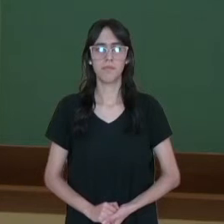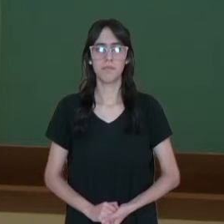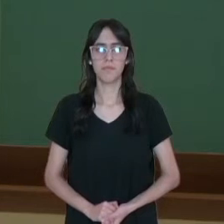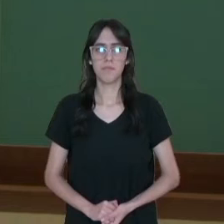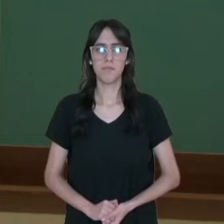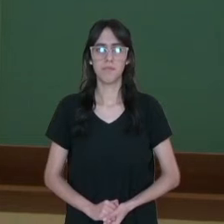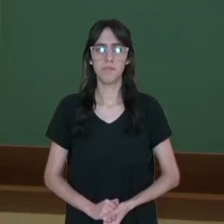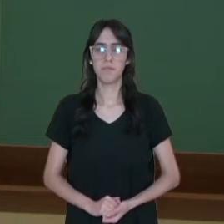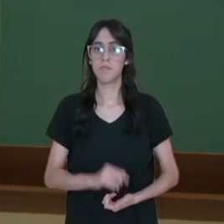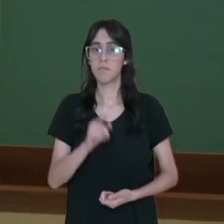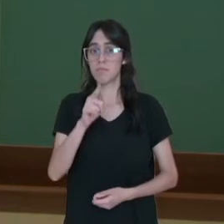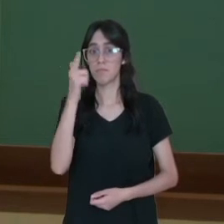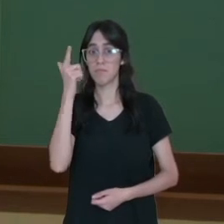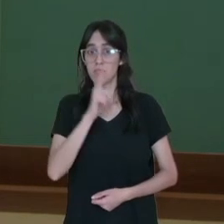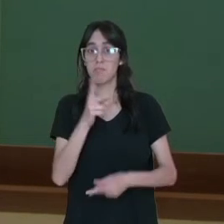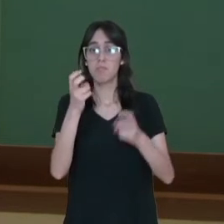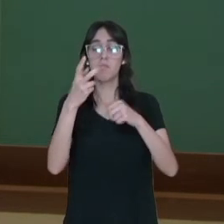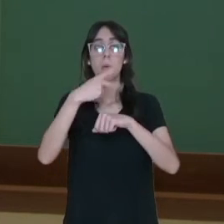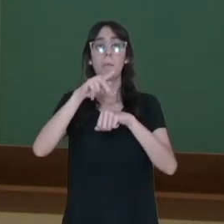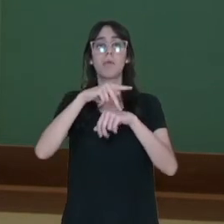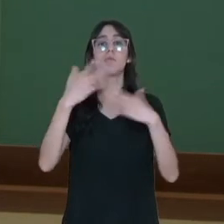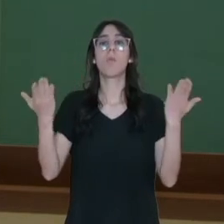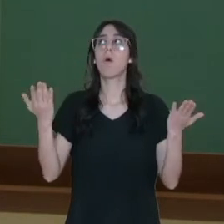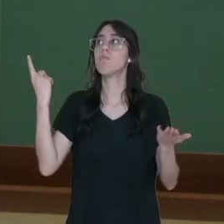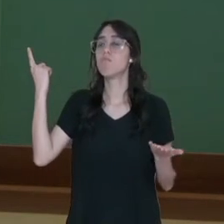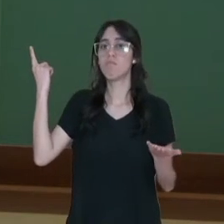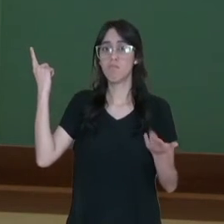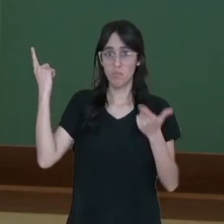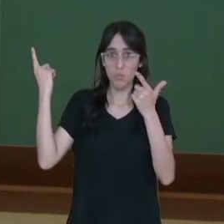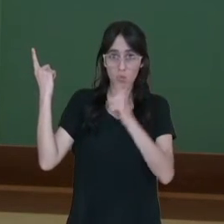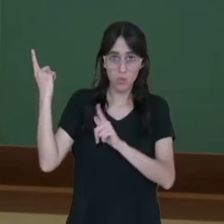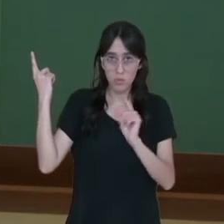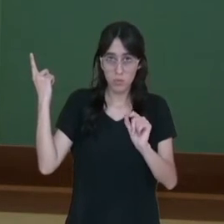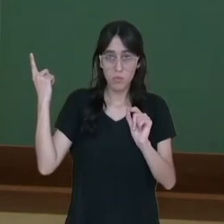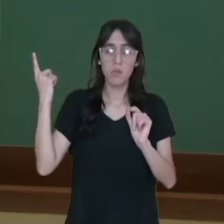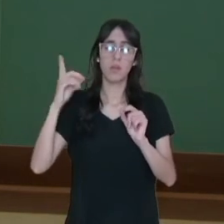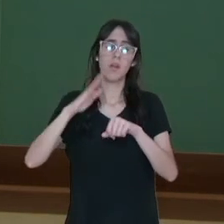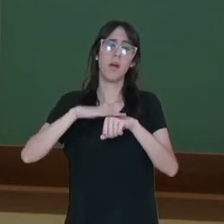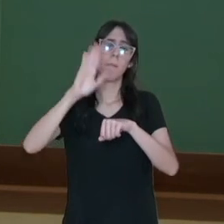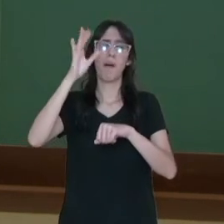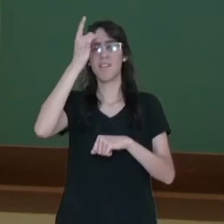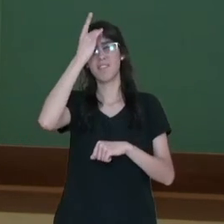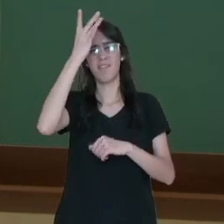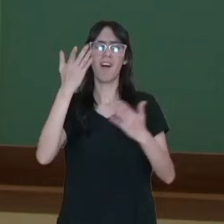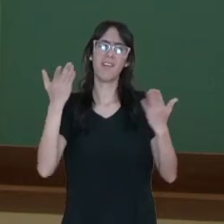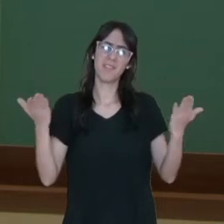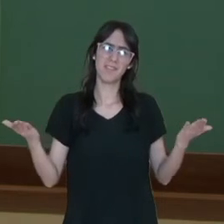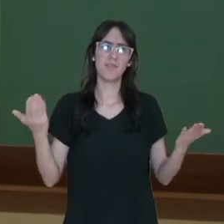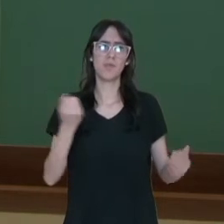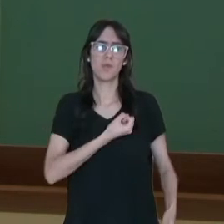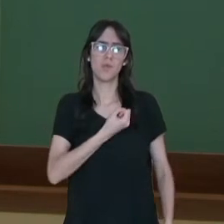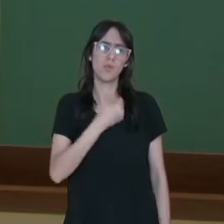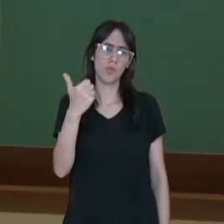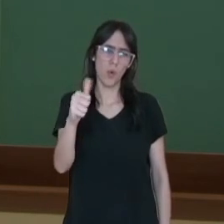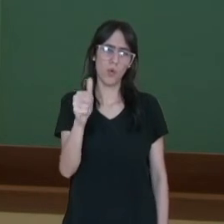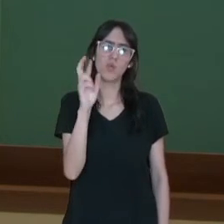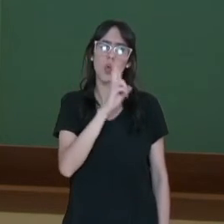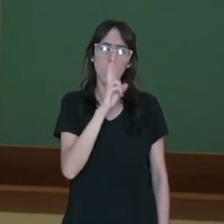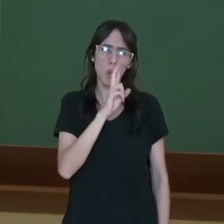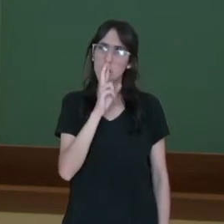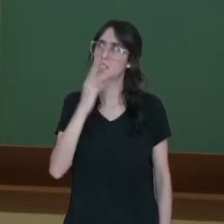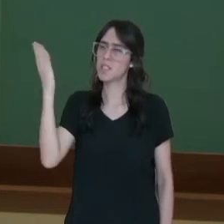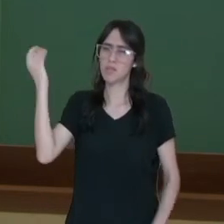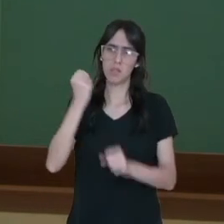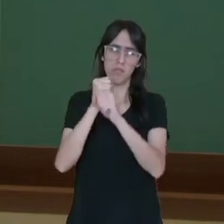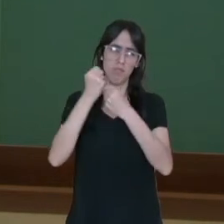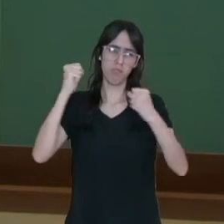Conseguiu identificar todos os países? Deu um tempinho? O mais fácil de todos aí, o número 11, a Rússia, o maior